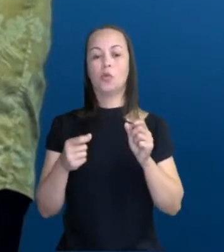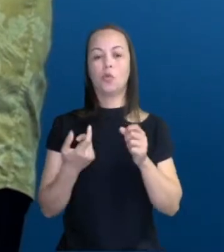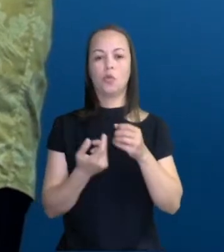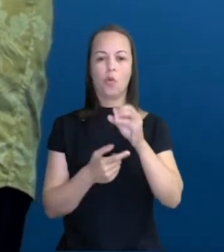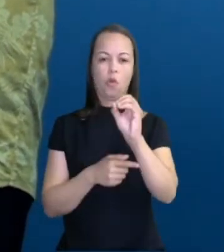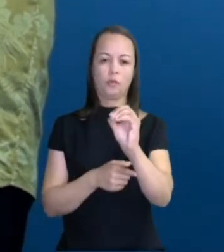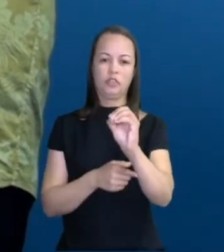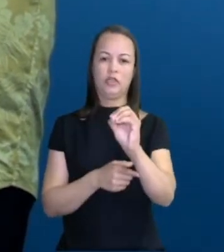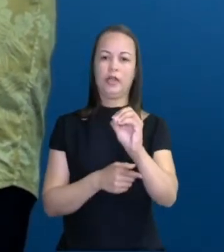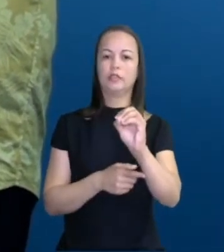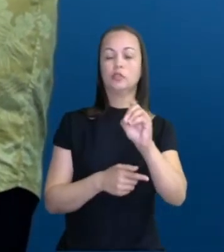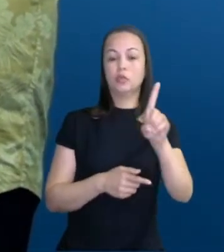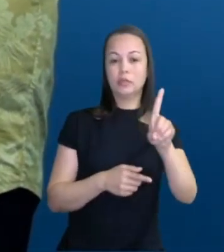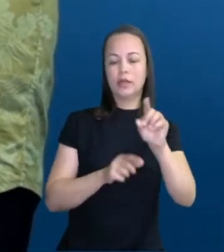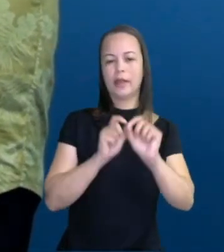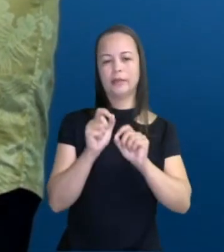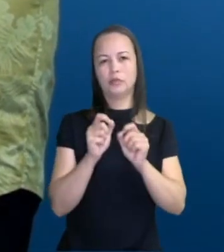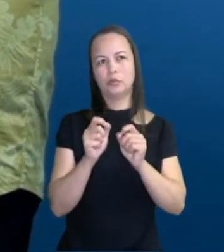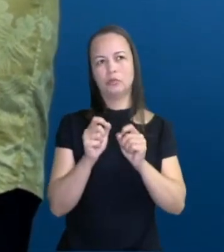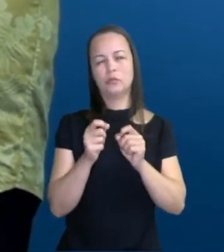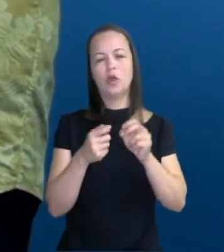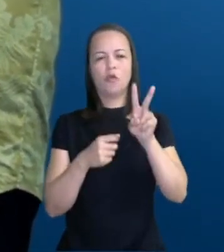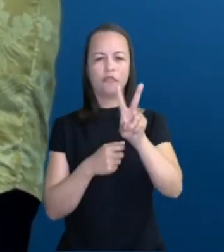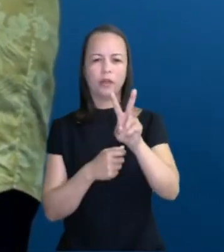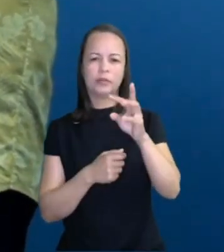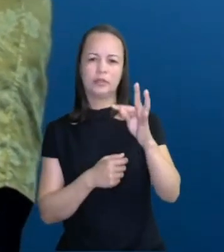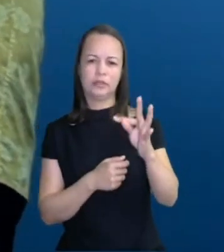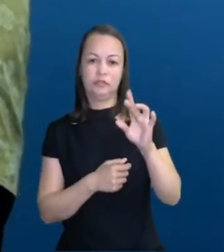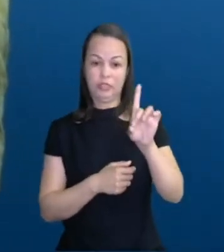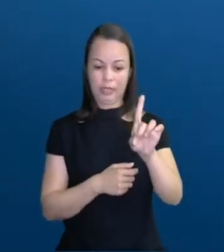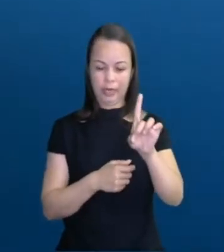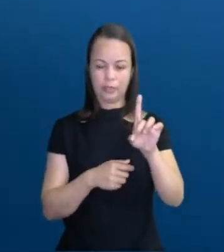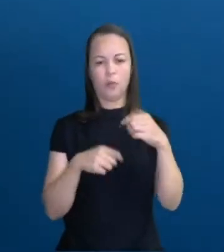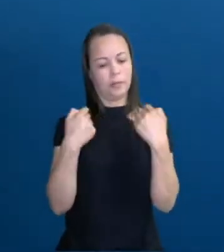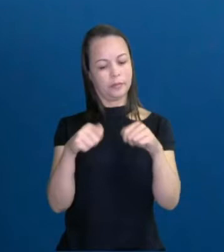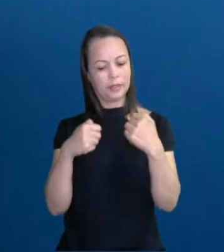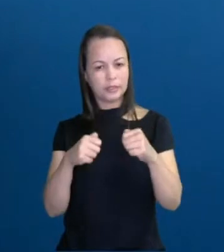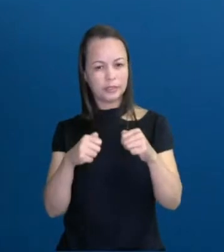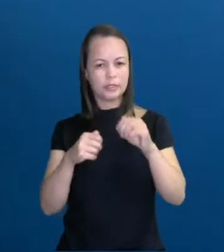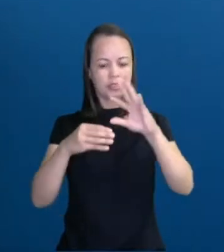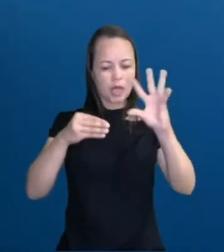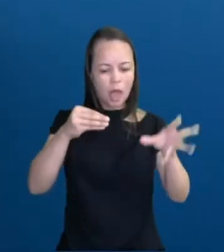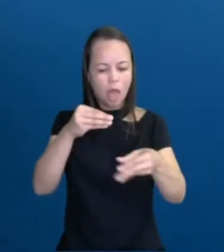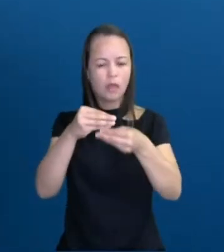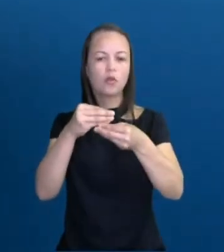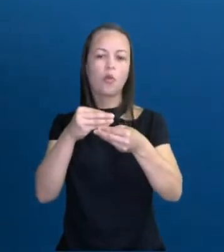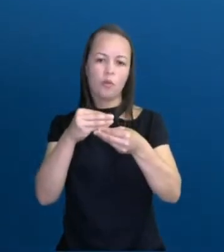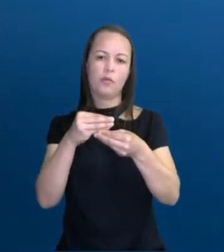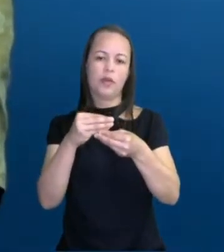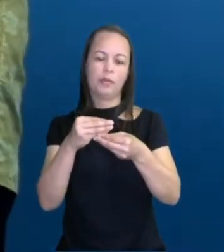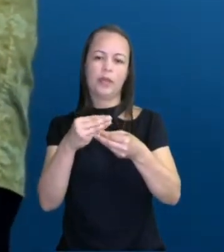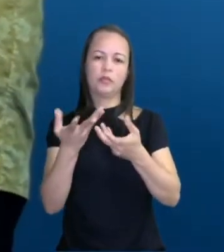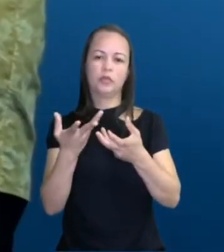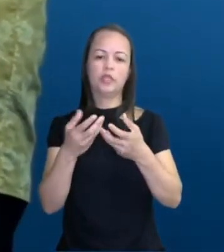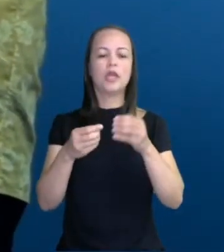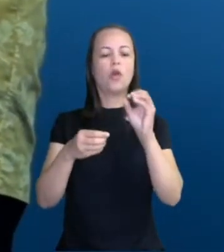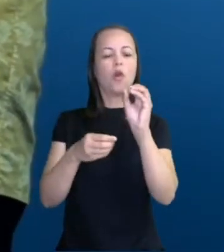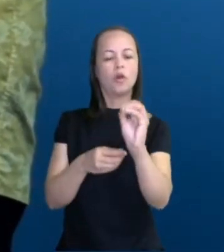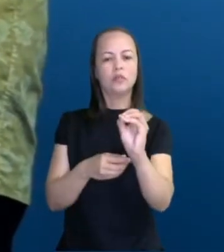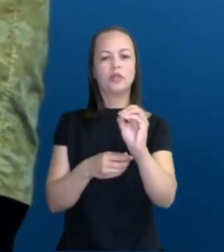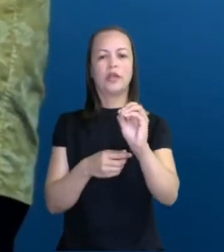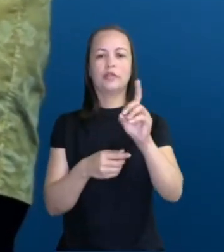ou seja, o verbo transitivo direto, ele vai precisar de um complemento, que é o objeto direto, que